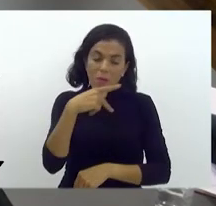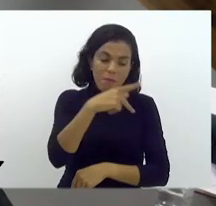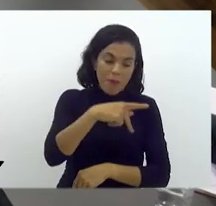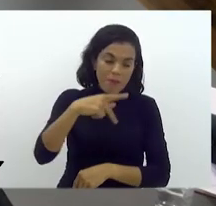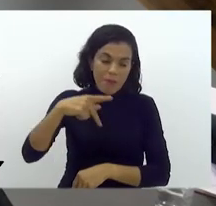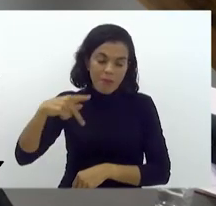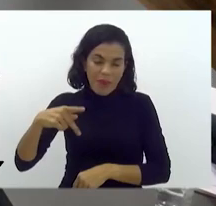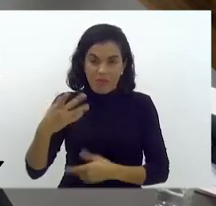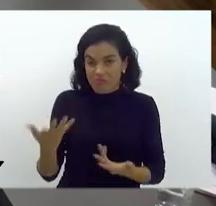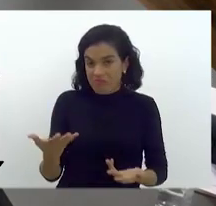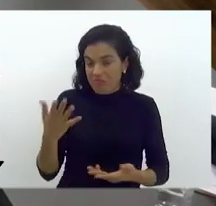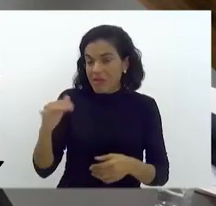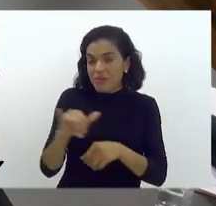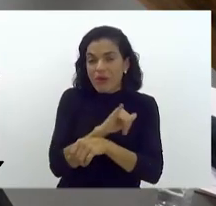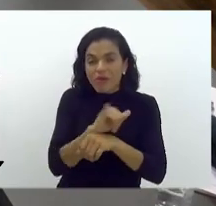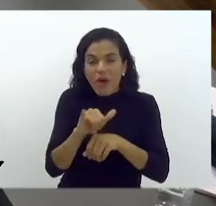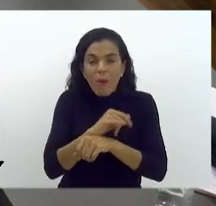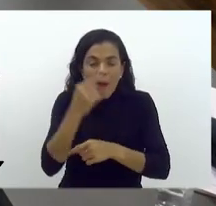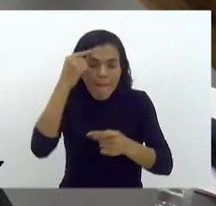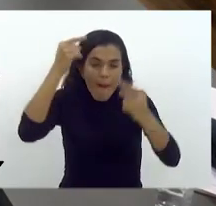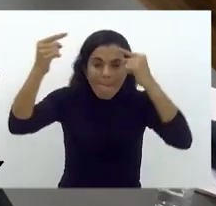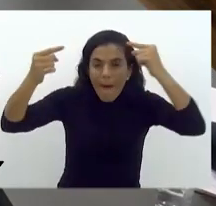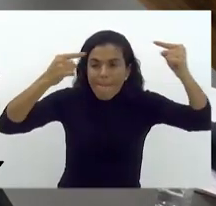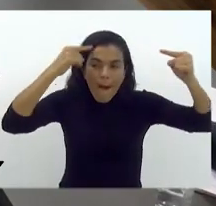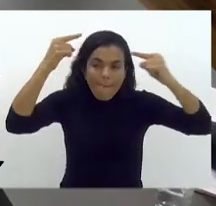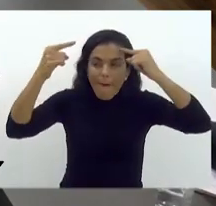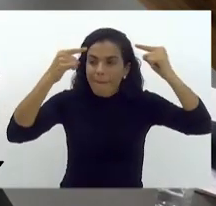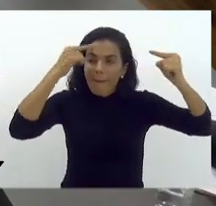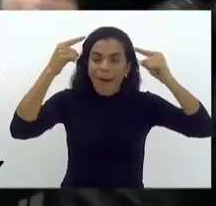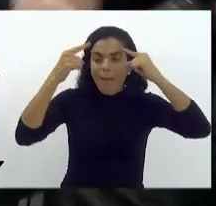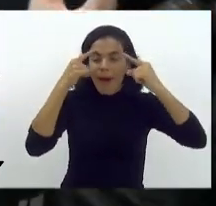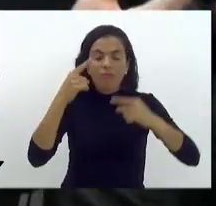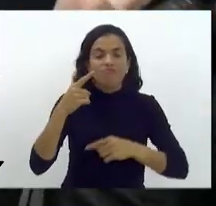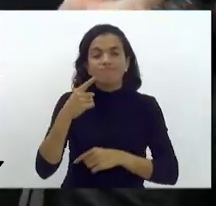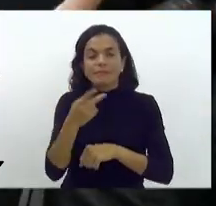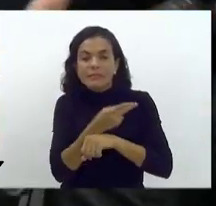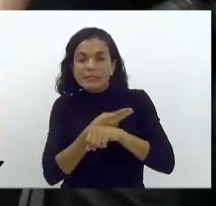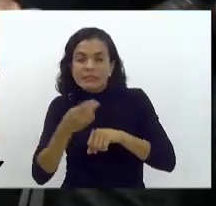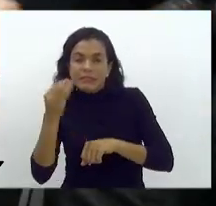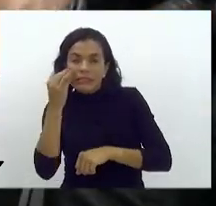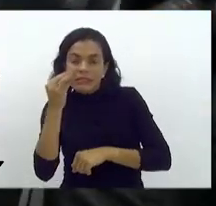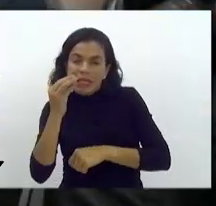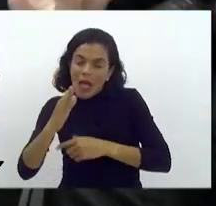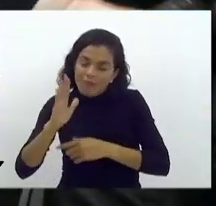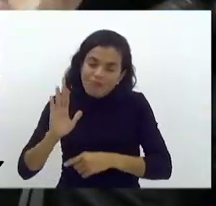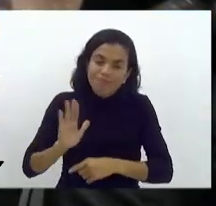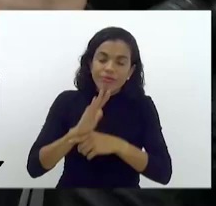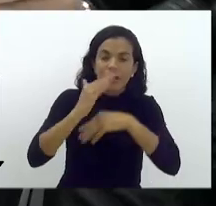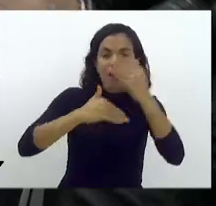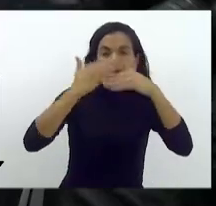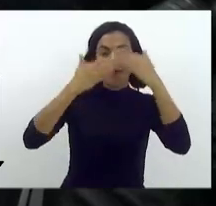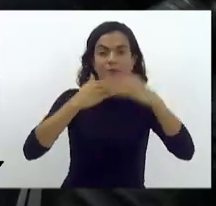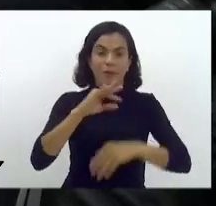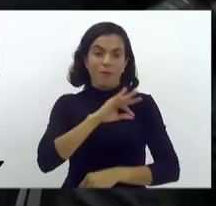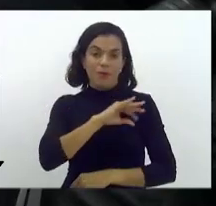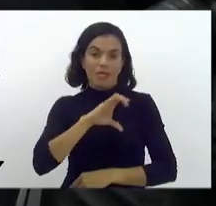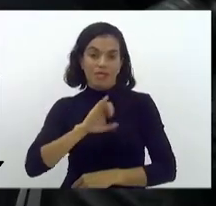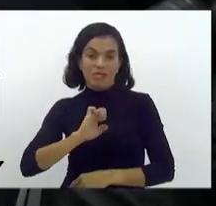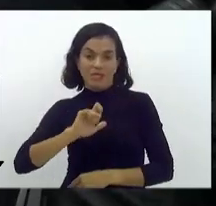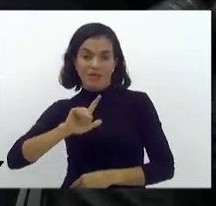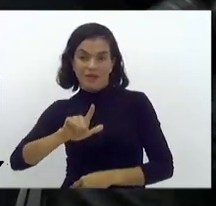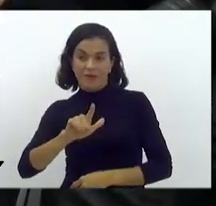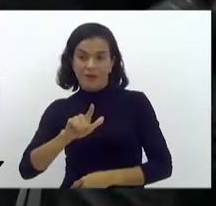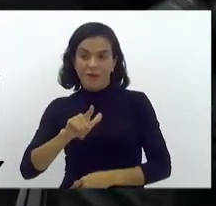mas uma forma mais engenhosa a gente buscar com o tribunal essa forma engenheiro para depois a polícia civil não ficar